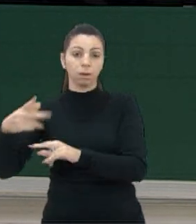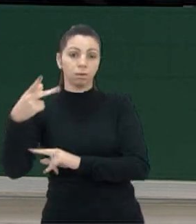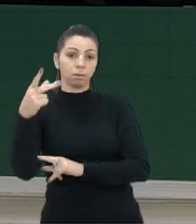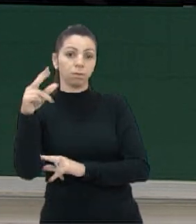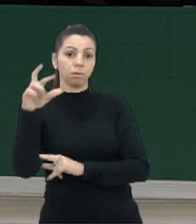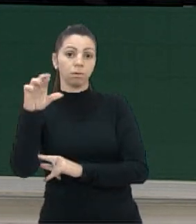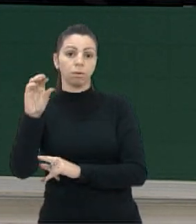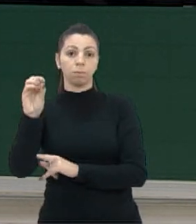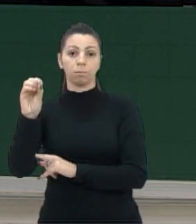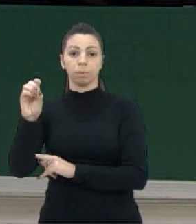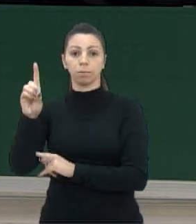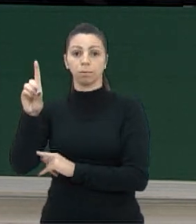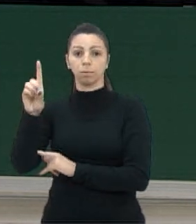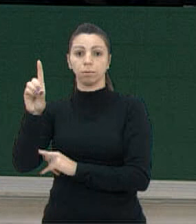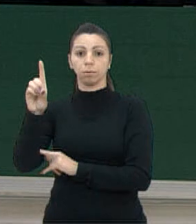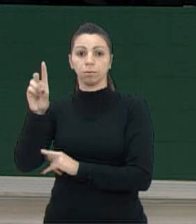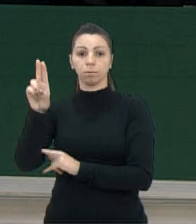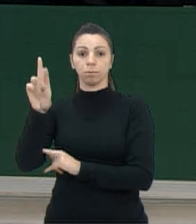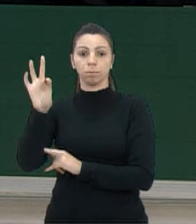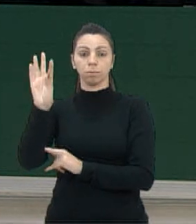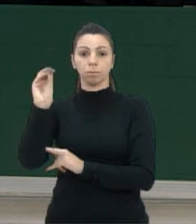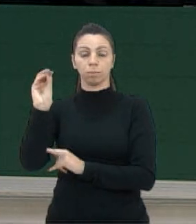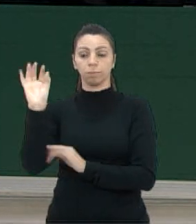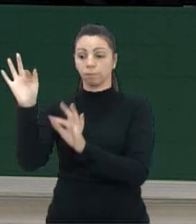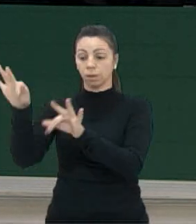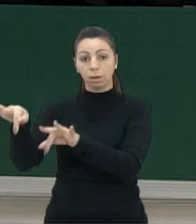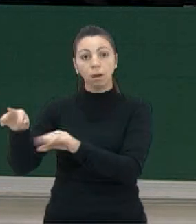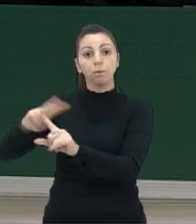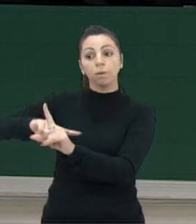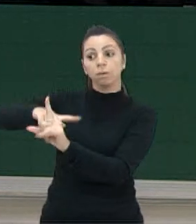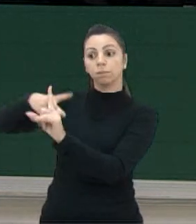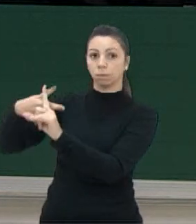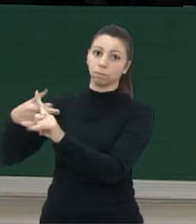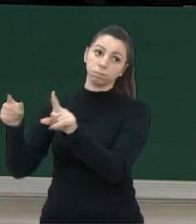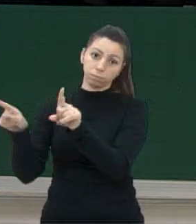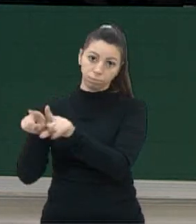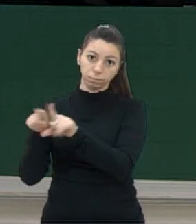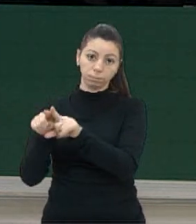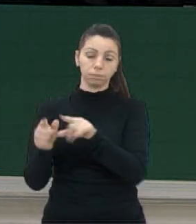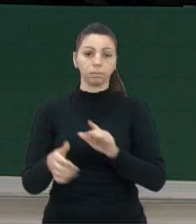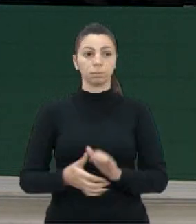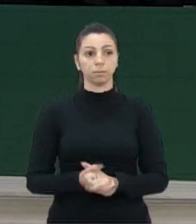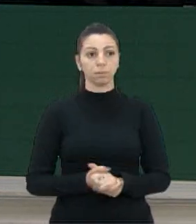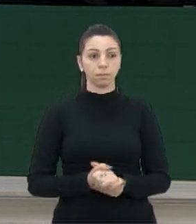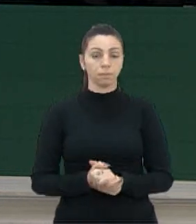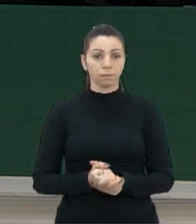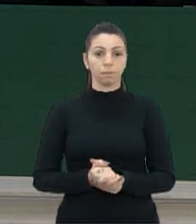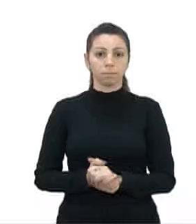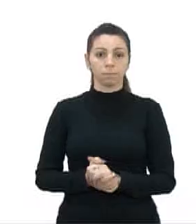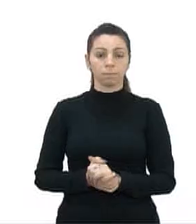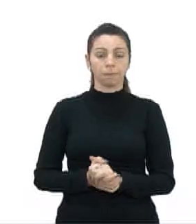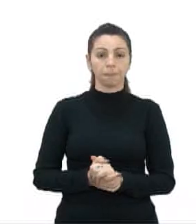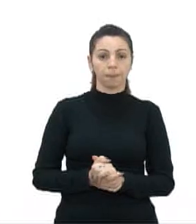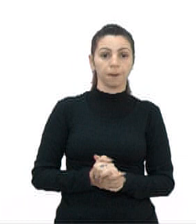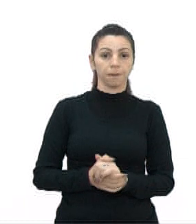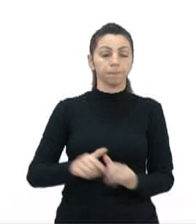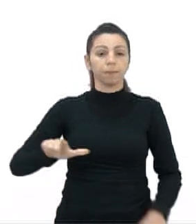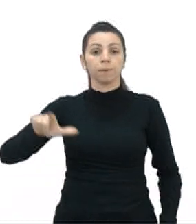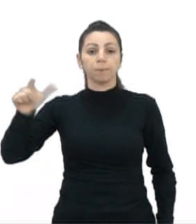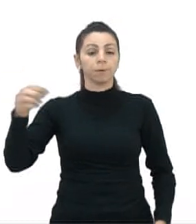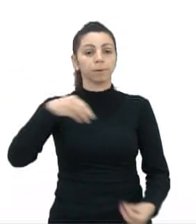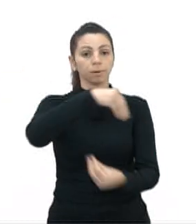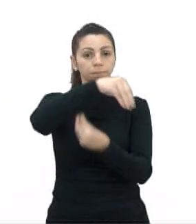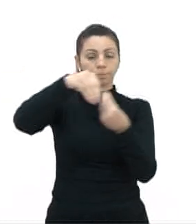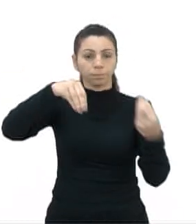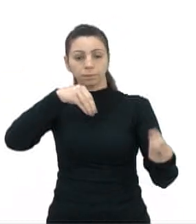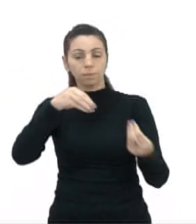dos ingredientes, eu dobro o tamanho do bolo, dobro o tamanho do meu produto. Vamos dar uma olhada numa outra reação para a gente ver como